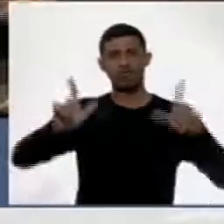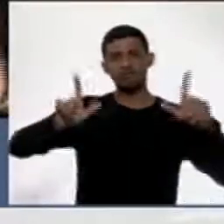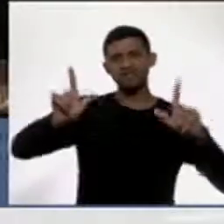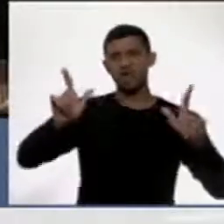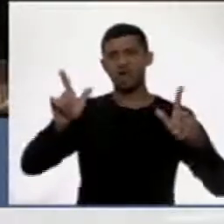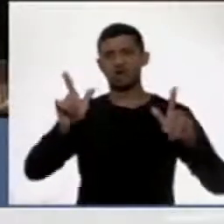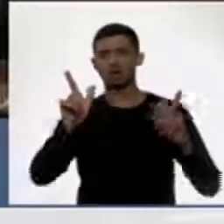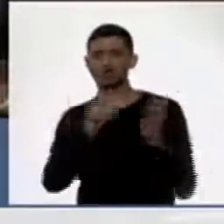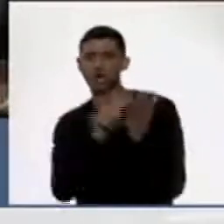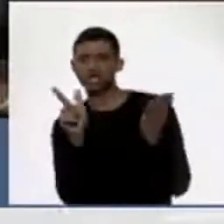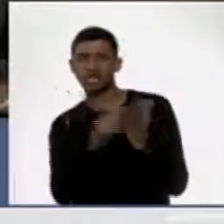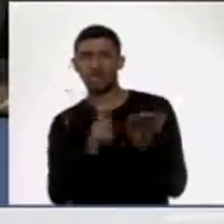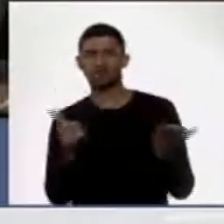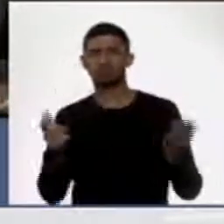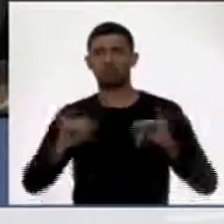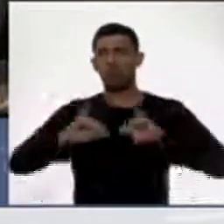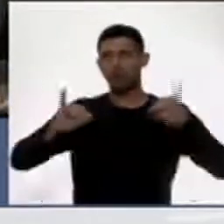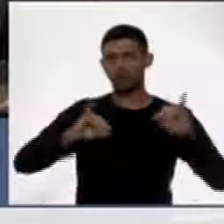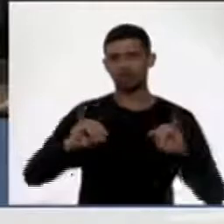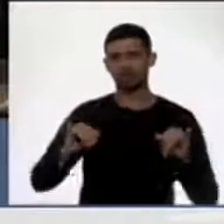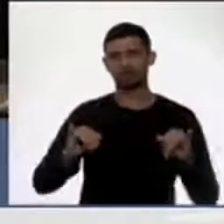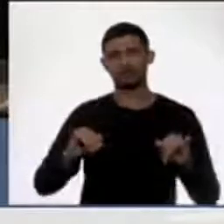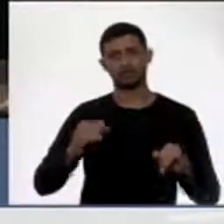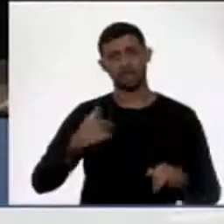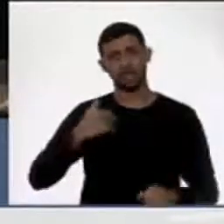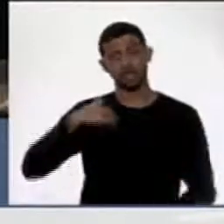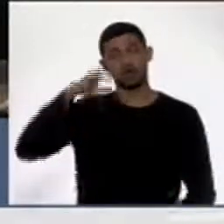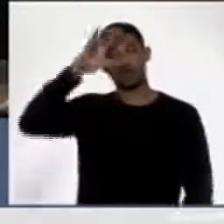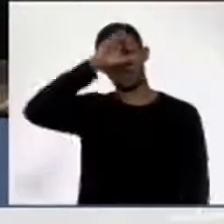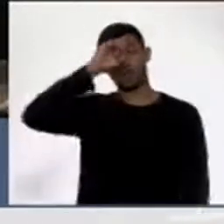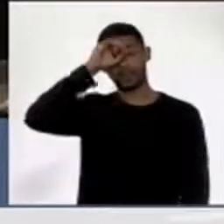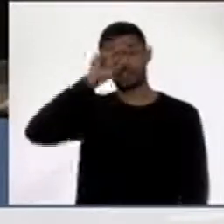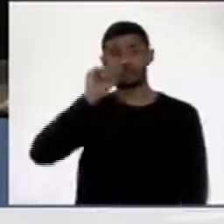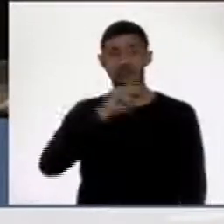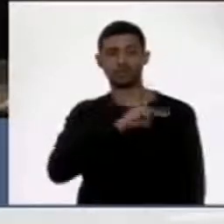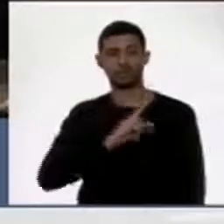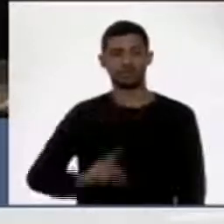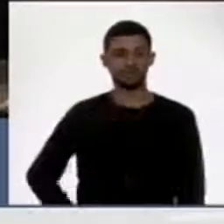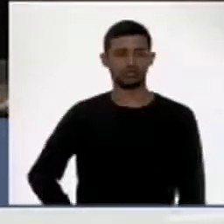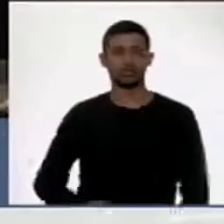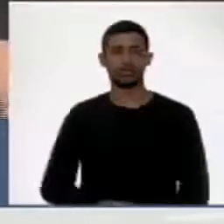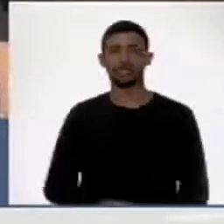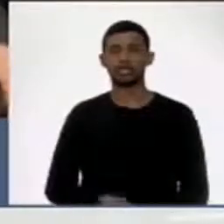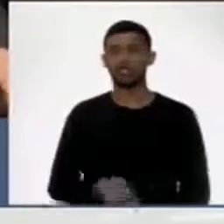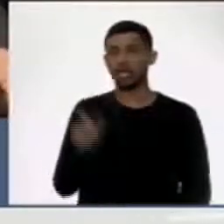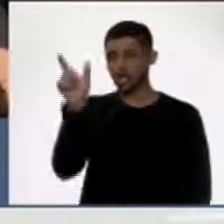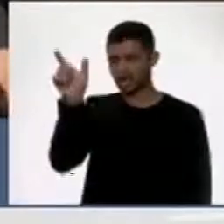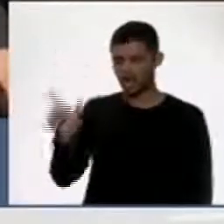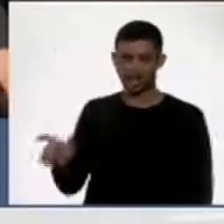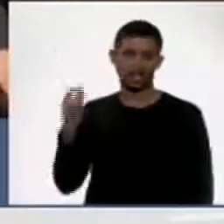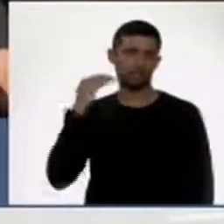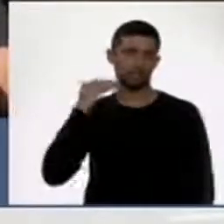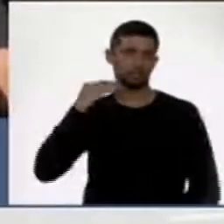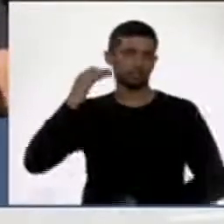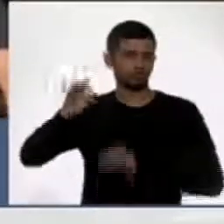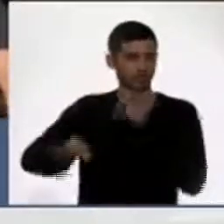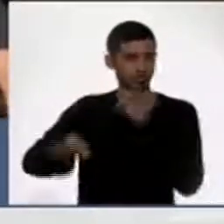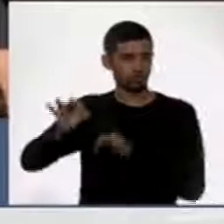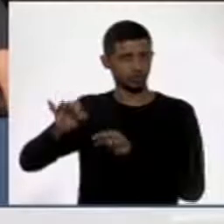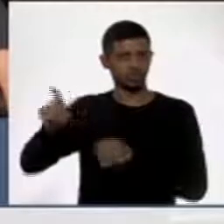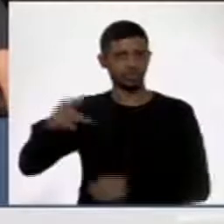tudo. Eu sou daqueles que aprendi, senhor presidente, que o juiz